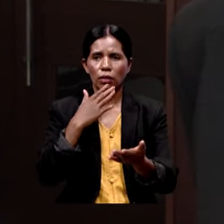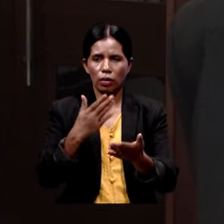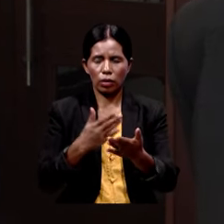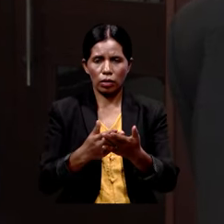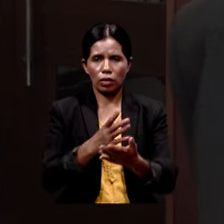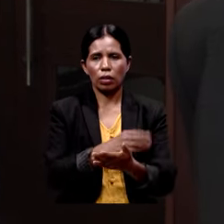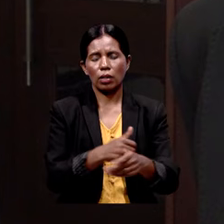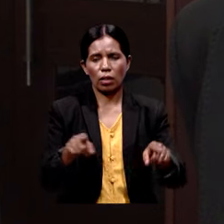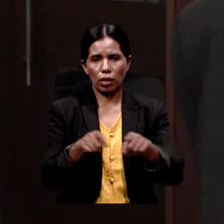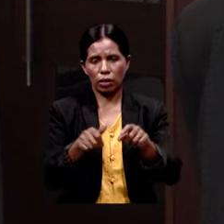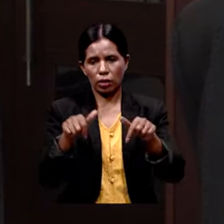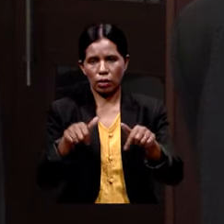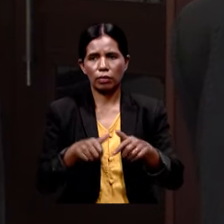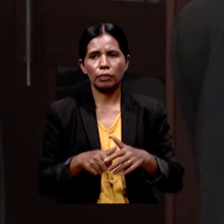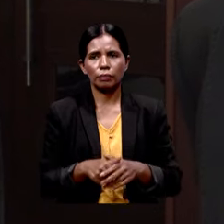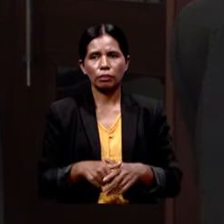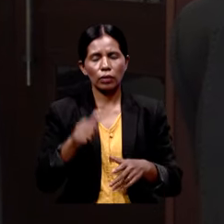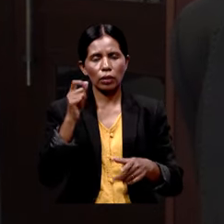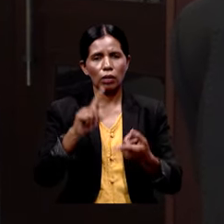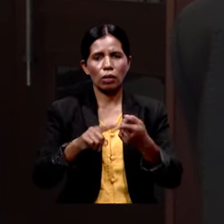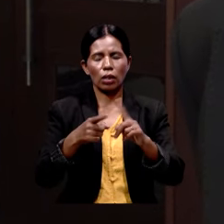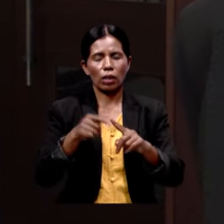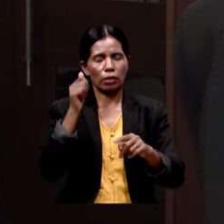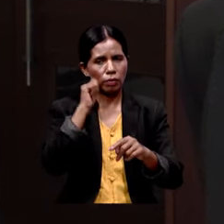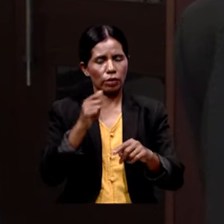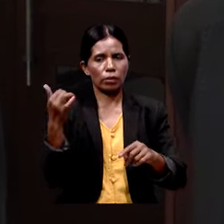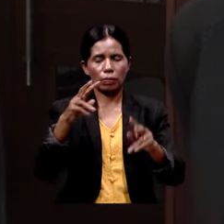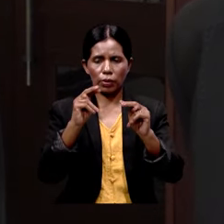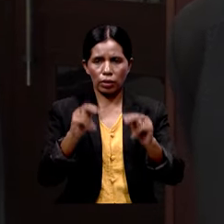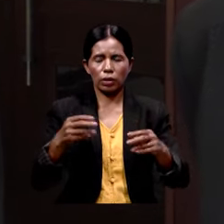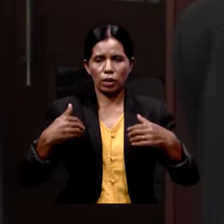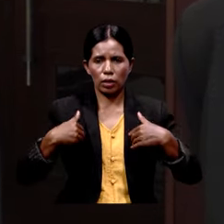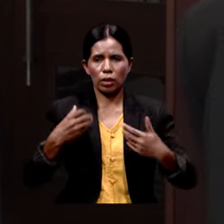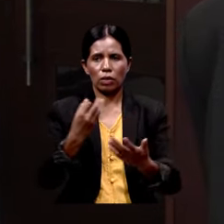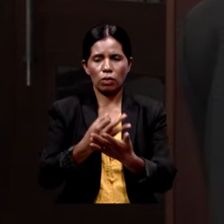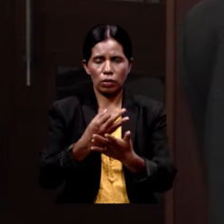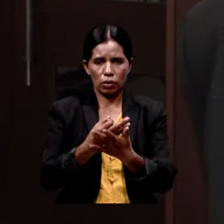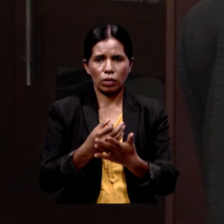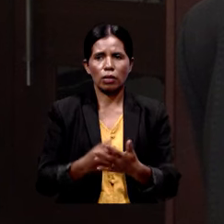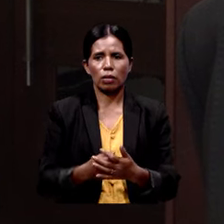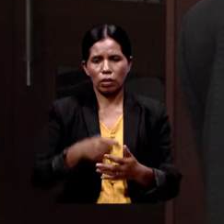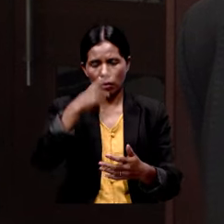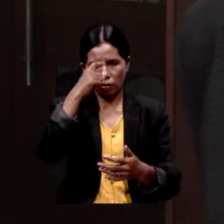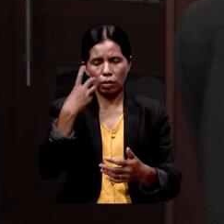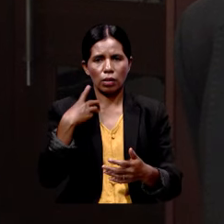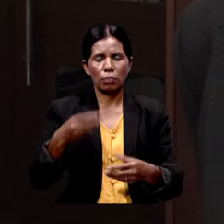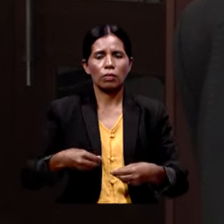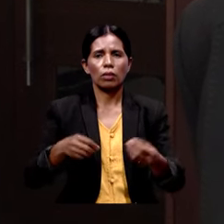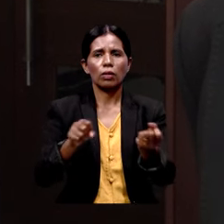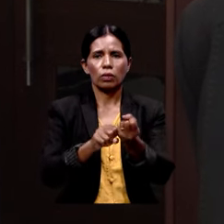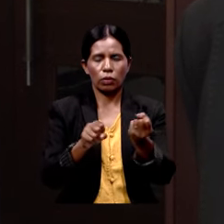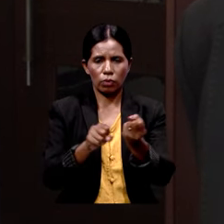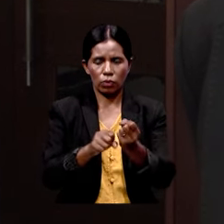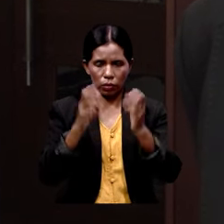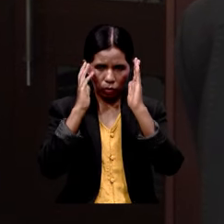sektor sirane ba feto maluk sira precisa ya rendementu tamba nemak ame fo suporta fo kale ba